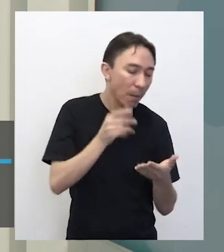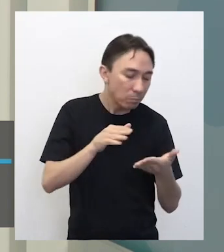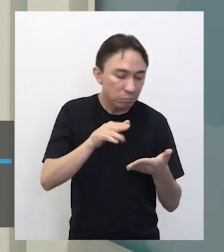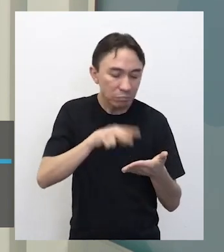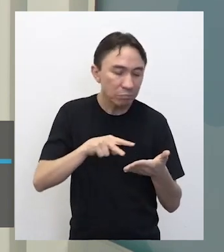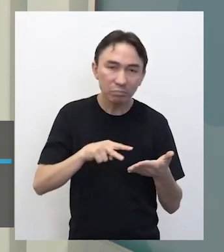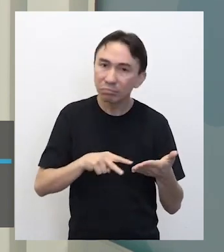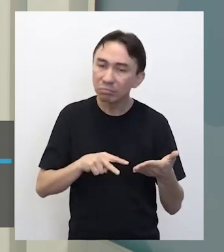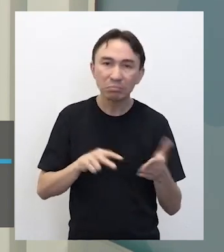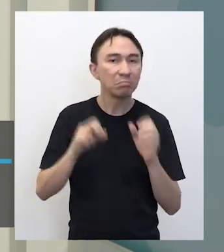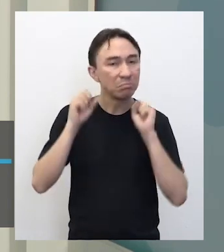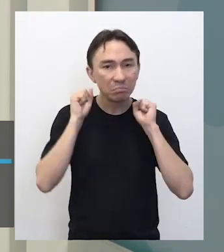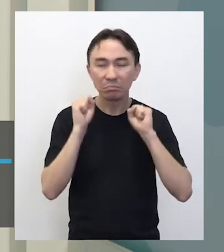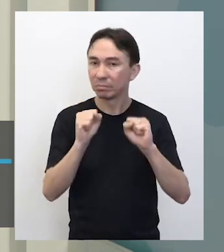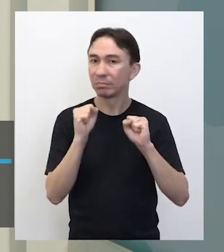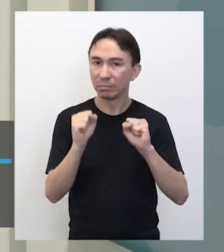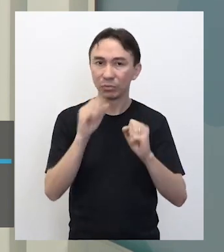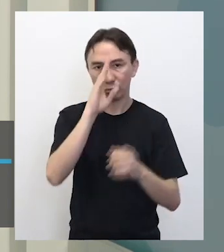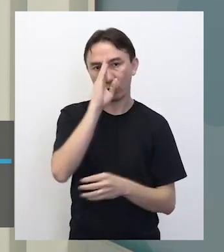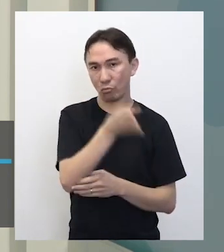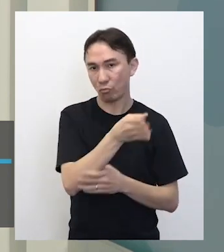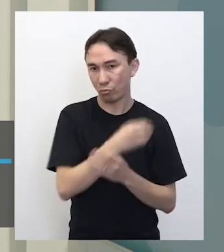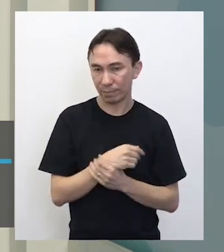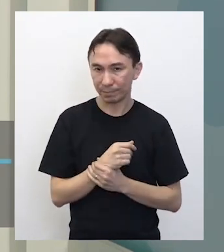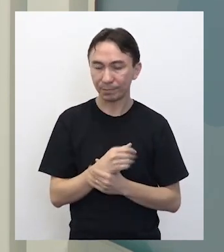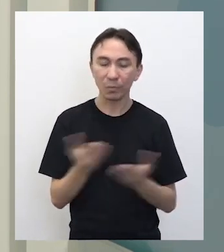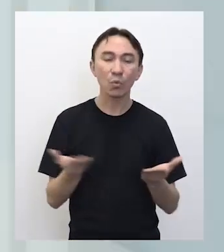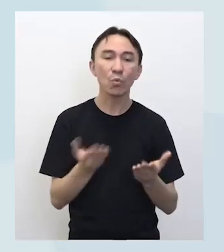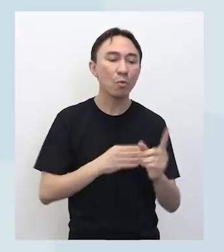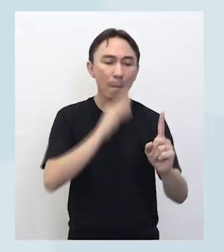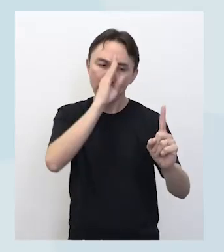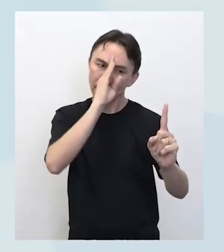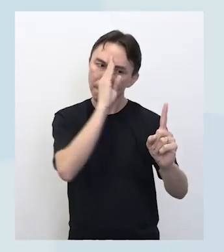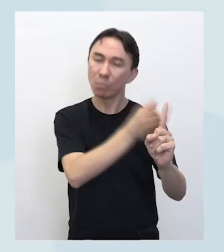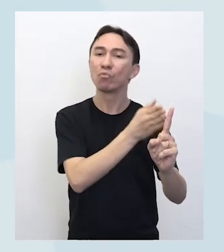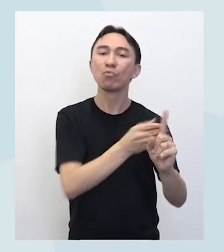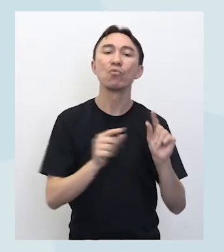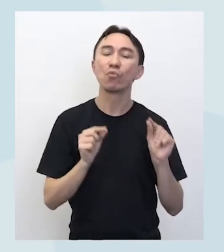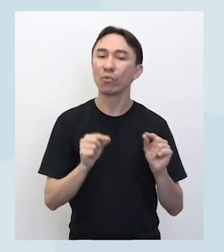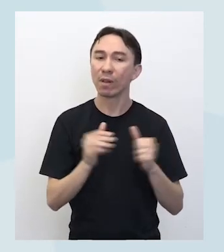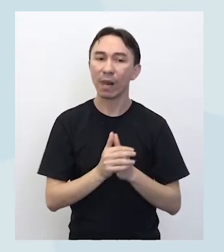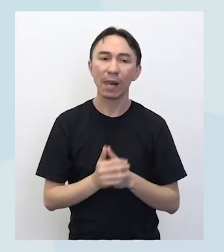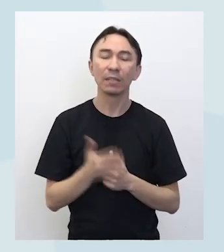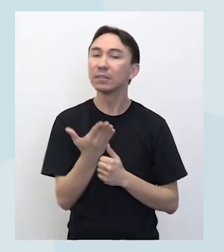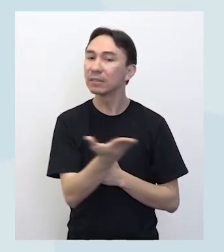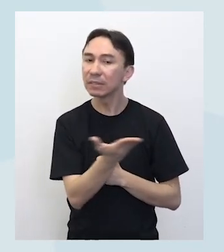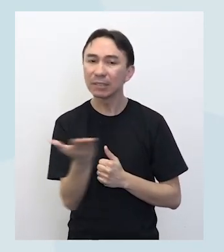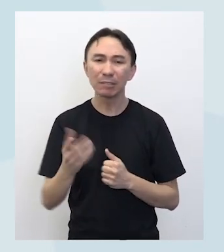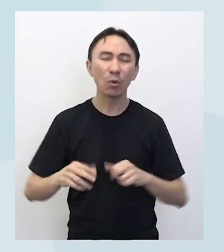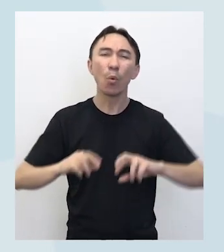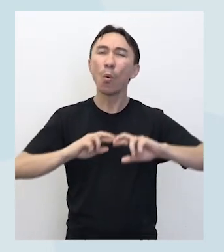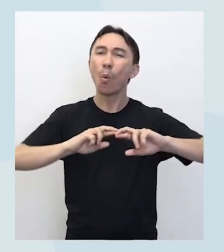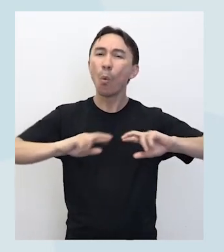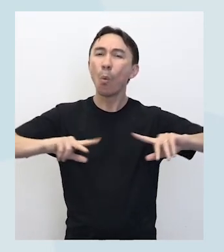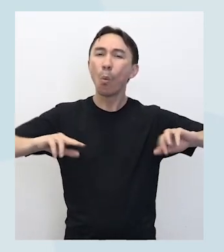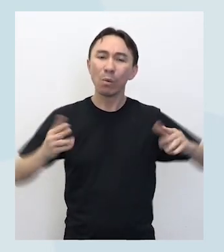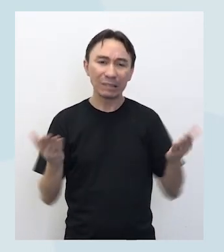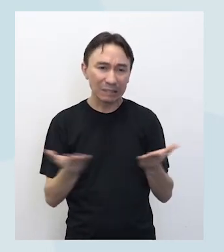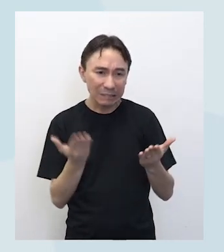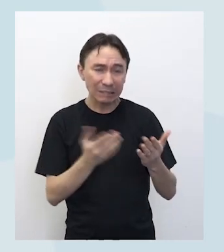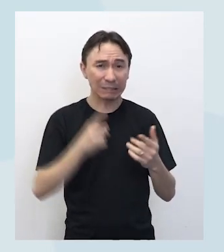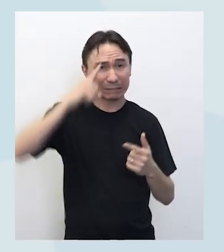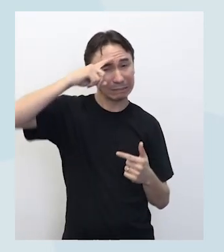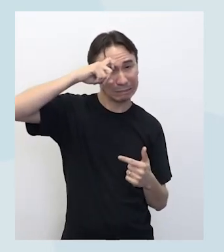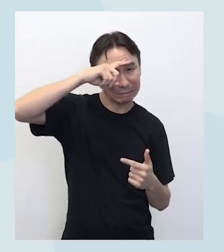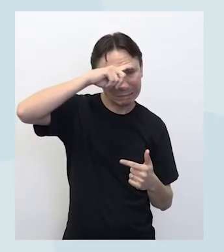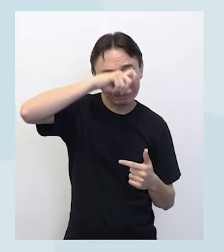atividades no Caderno do Aluno. Qual é o objetivo da nossa aula hoje? Refletir sobre os desafios